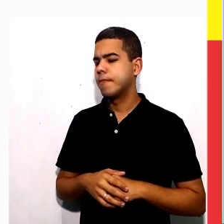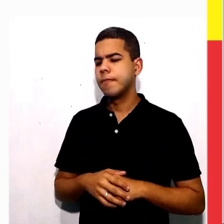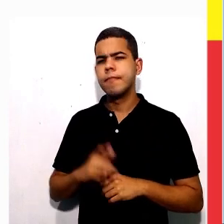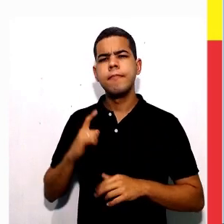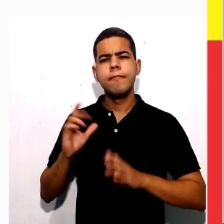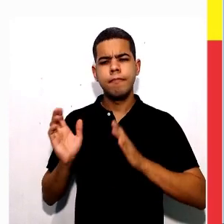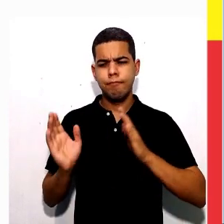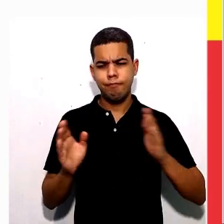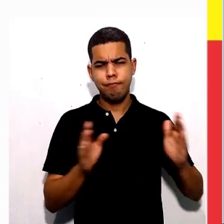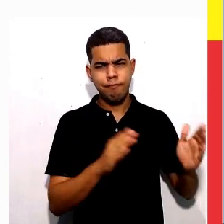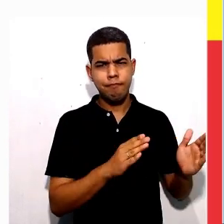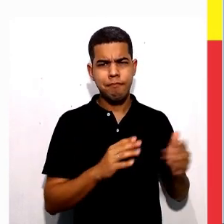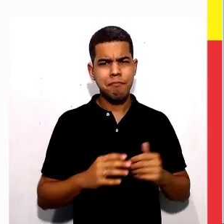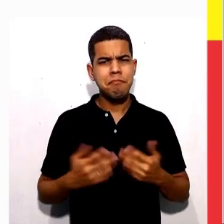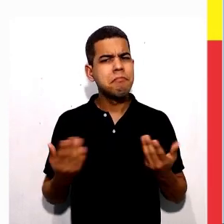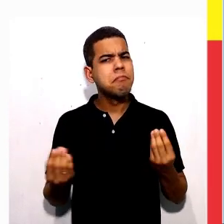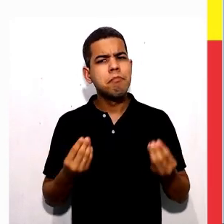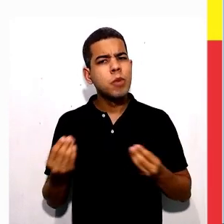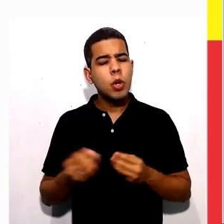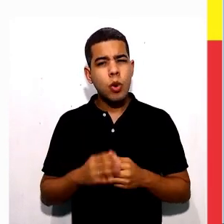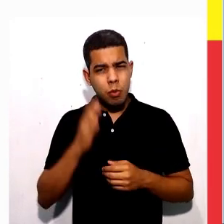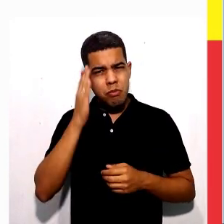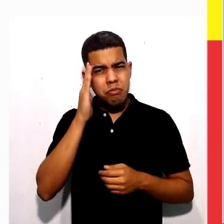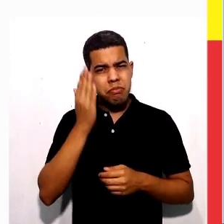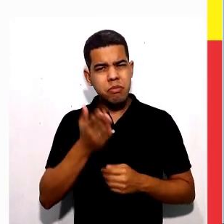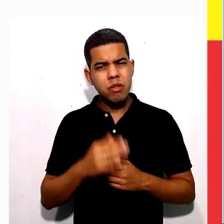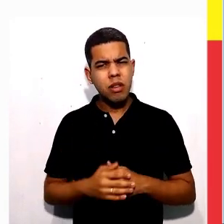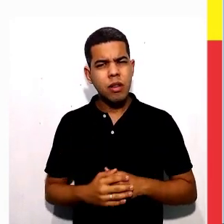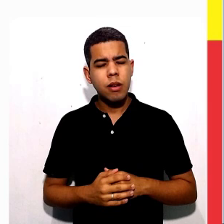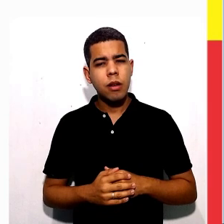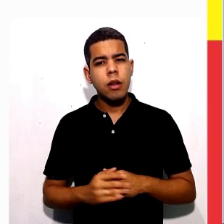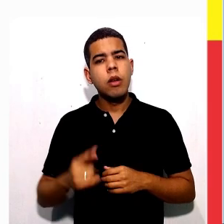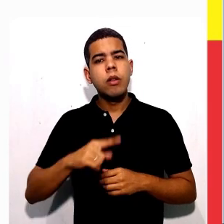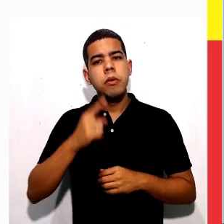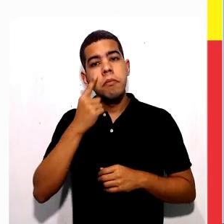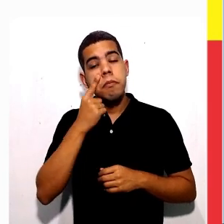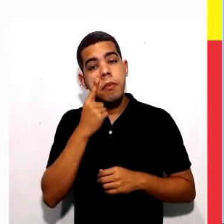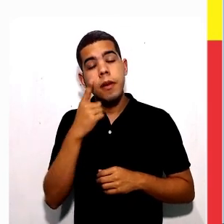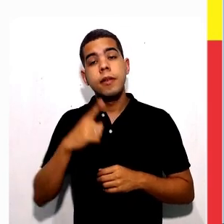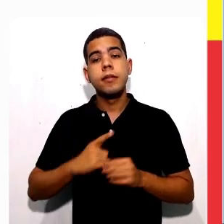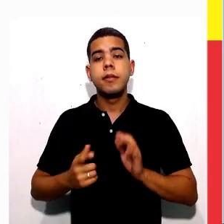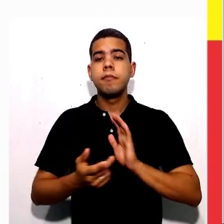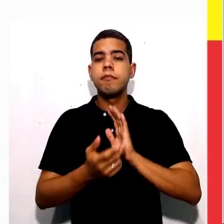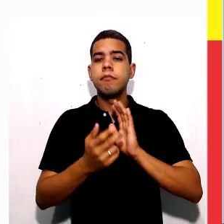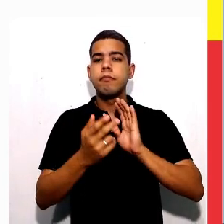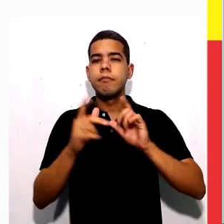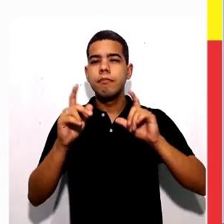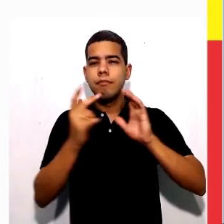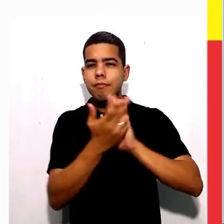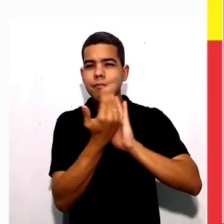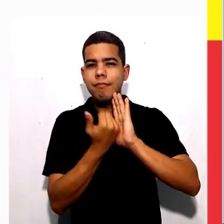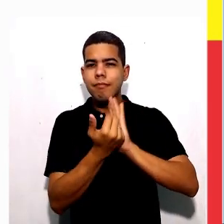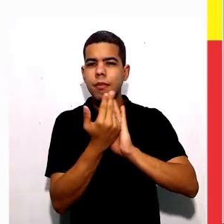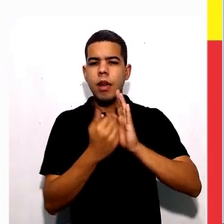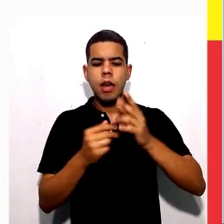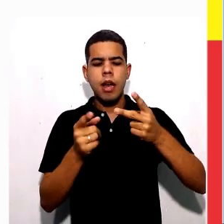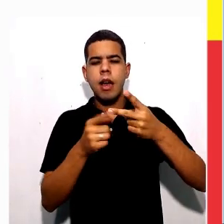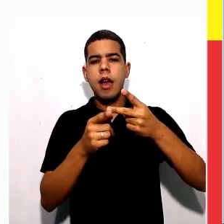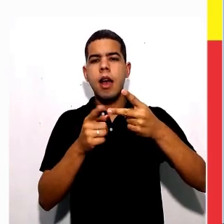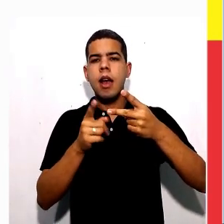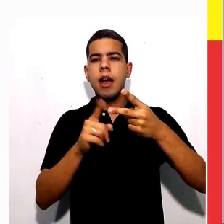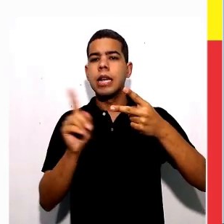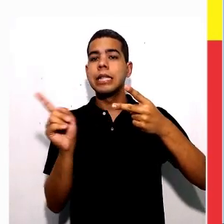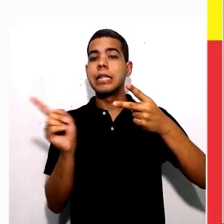tipo de sequência nessas imagens? Ok? Iremos ver que são tipo de imagem não recursiva.